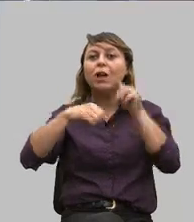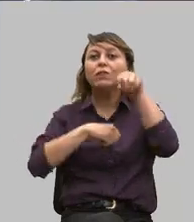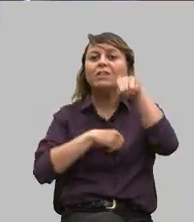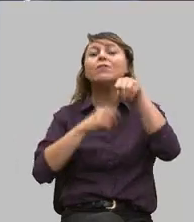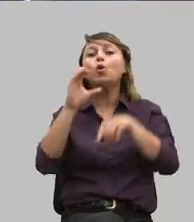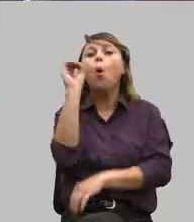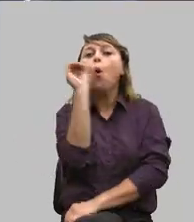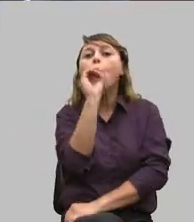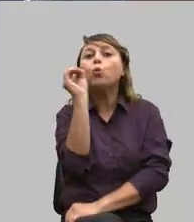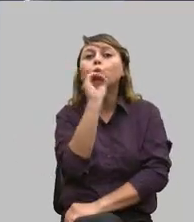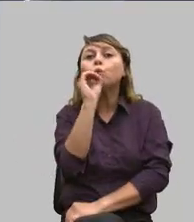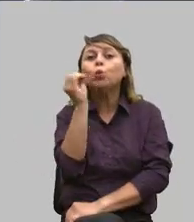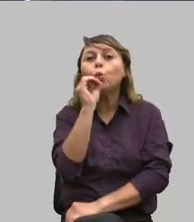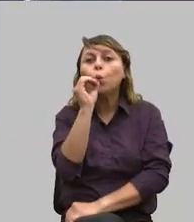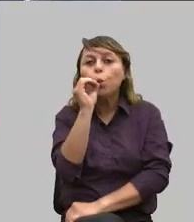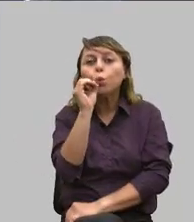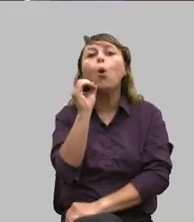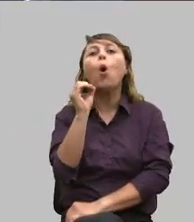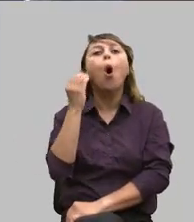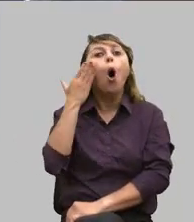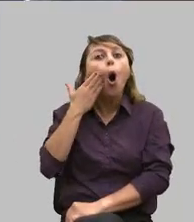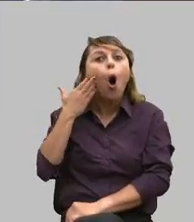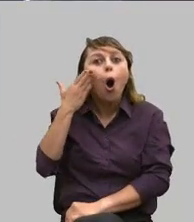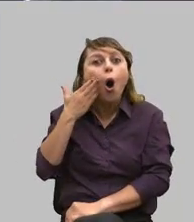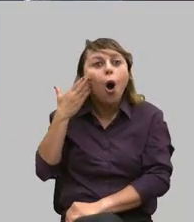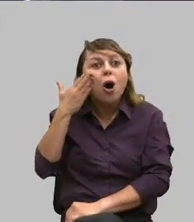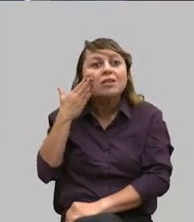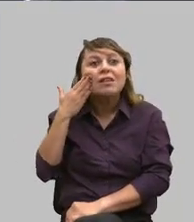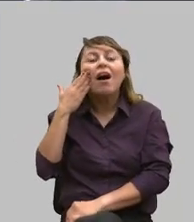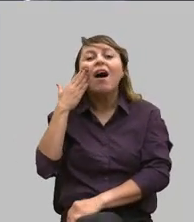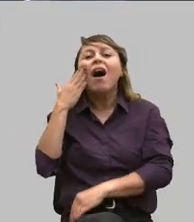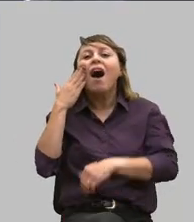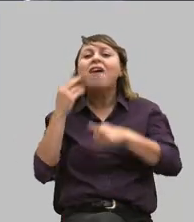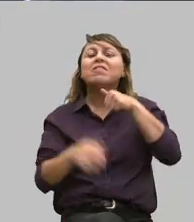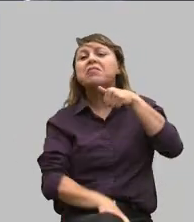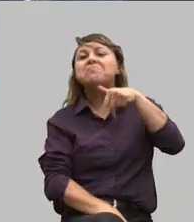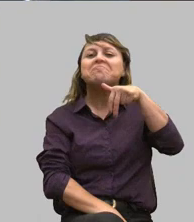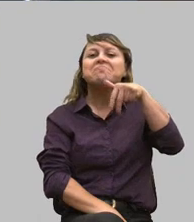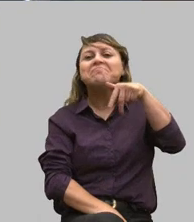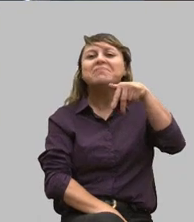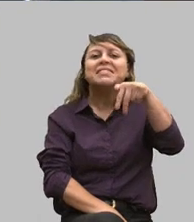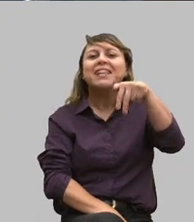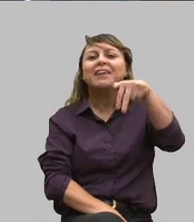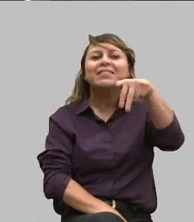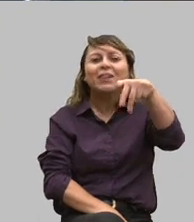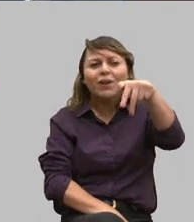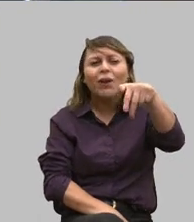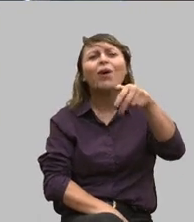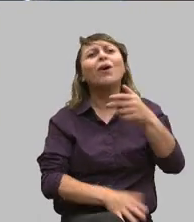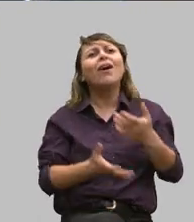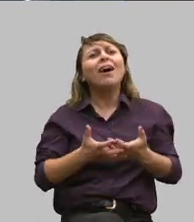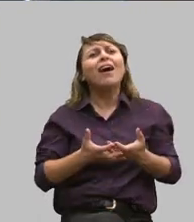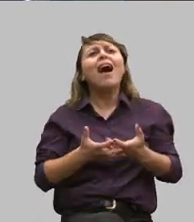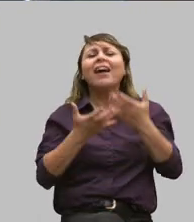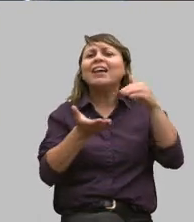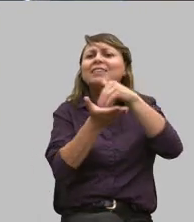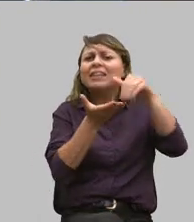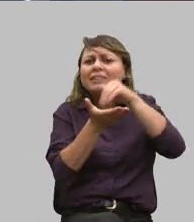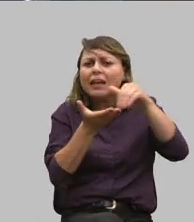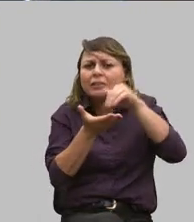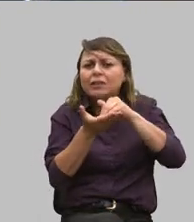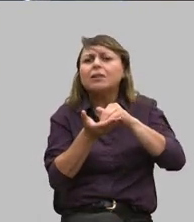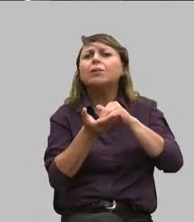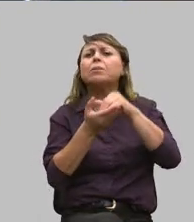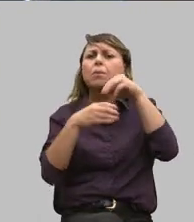Rosa Fico tão feliz de tá fazendo essa caminhada mas eu gostaria que eles des é que a Secretaria Municipal de Saúde